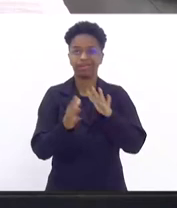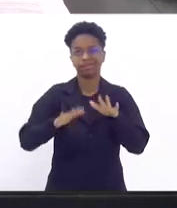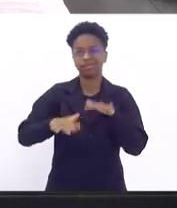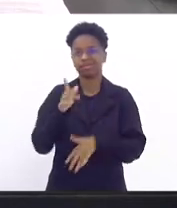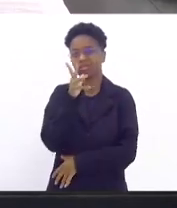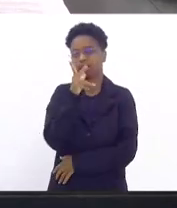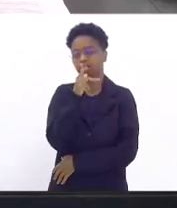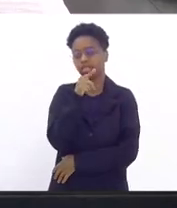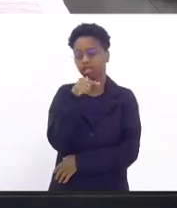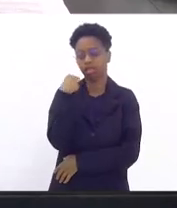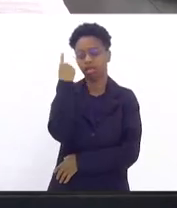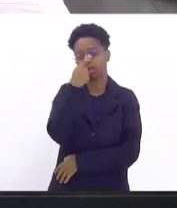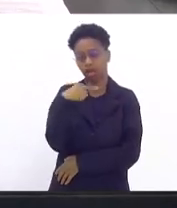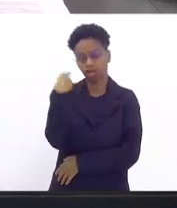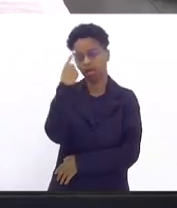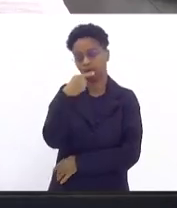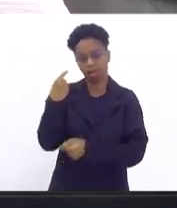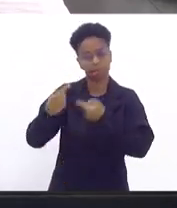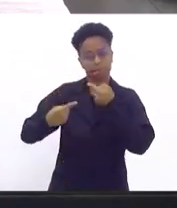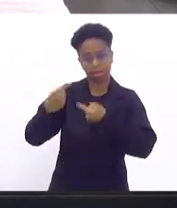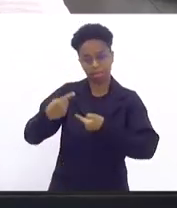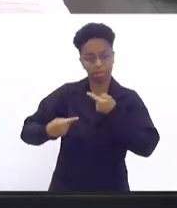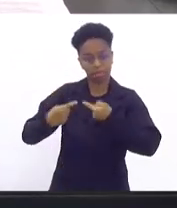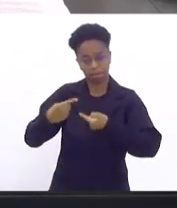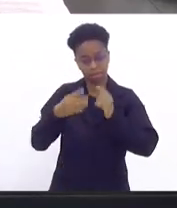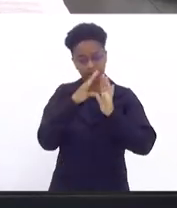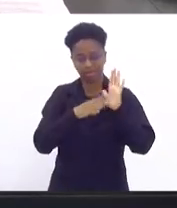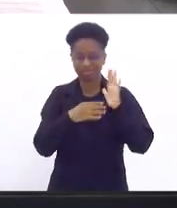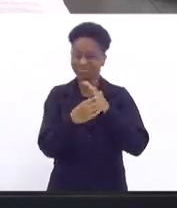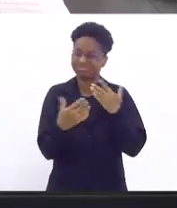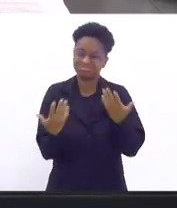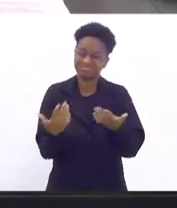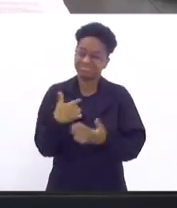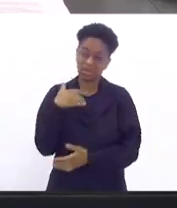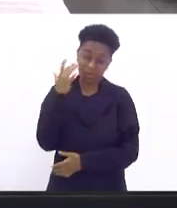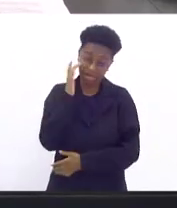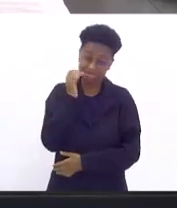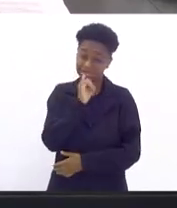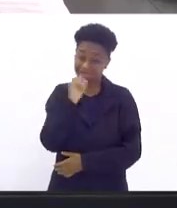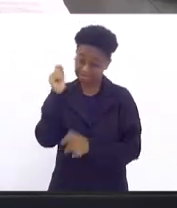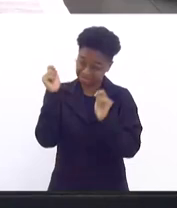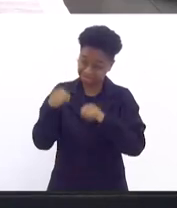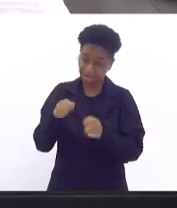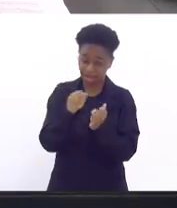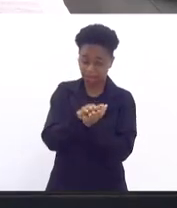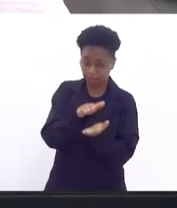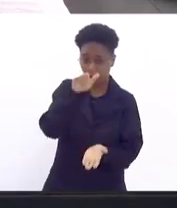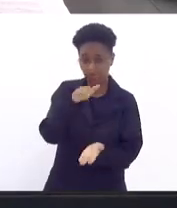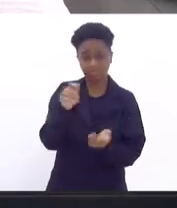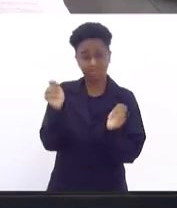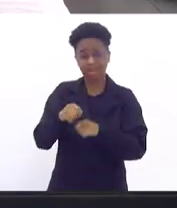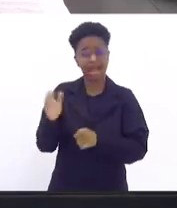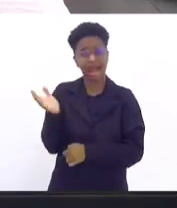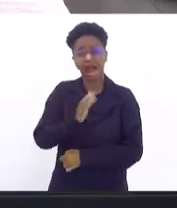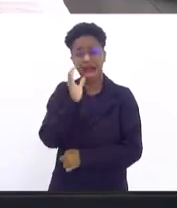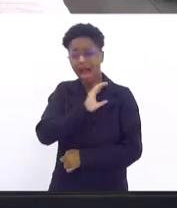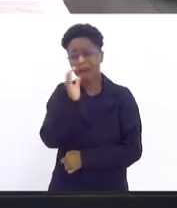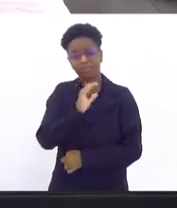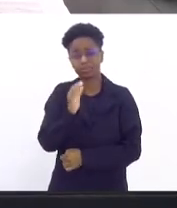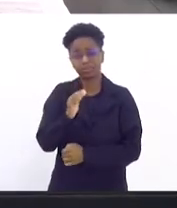horas aí debate debate um calendário Então eu acho que se a gente puder fazer em bloco por economia processual